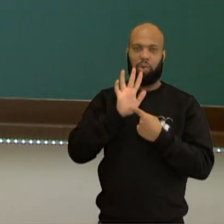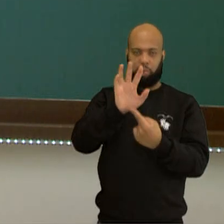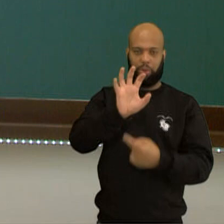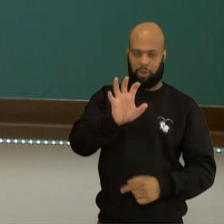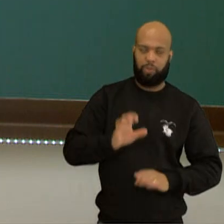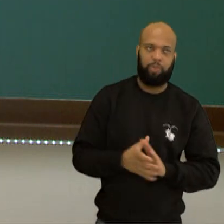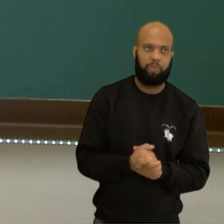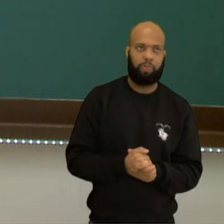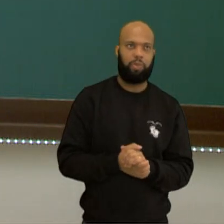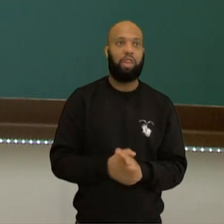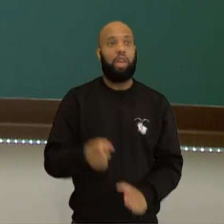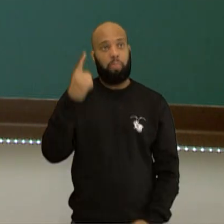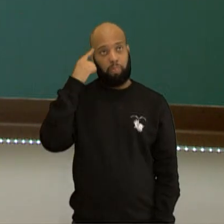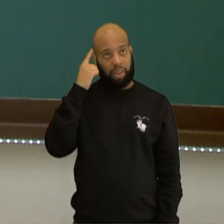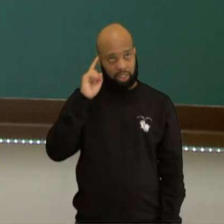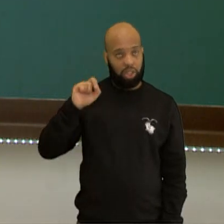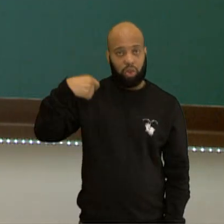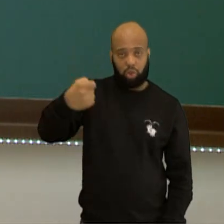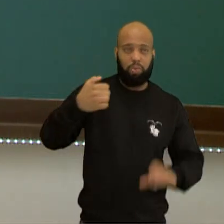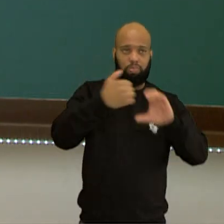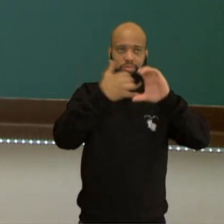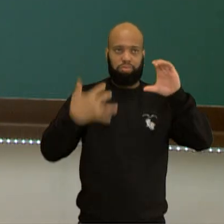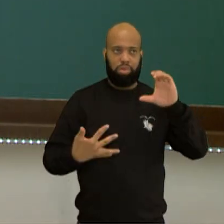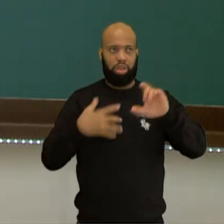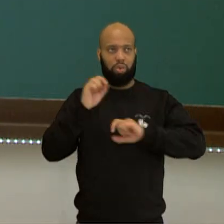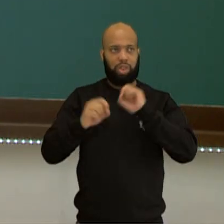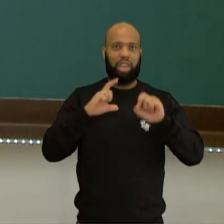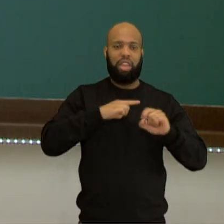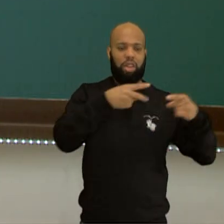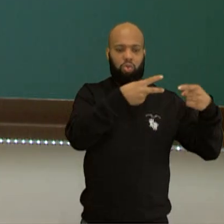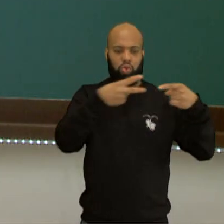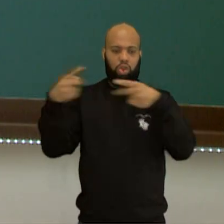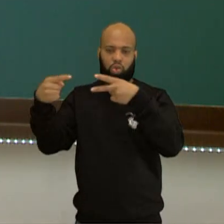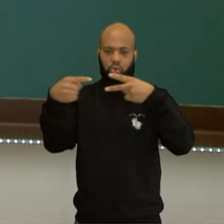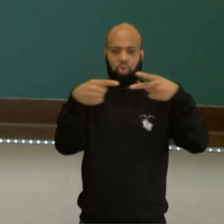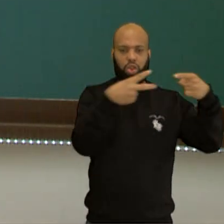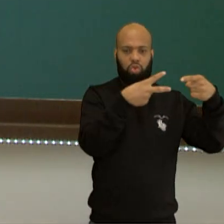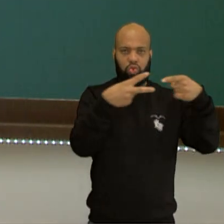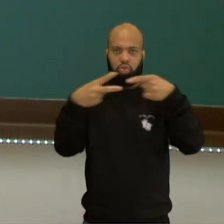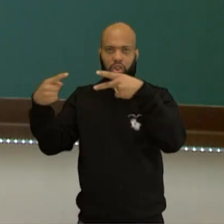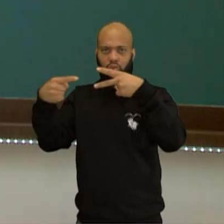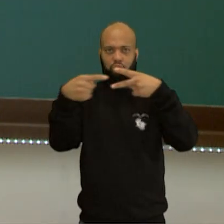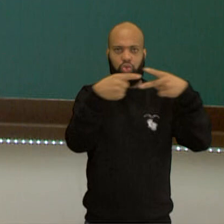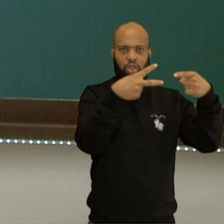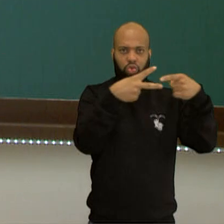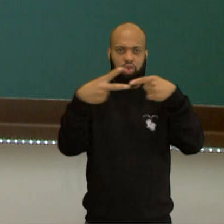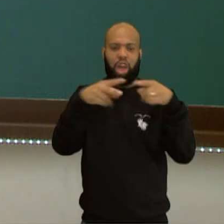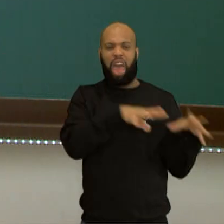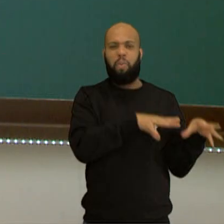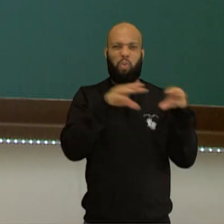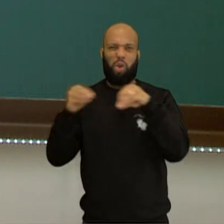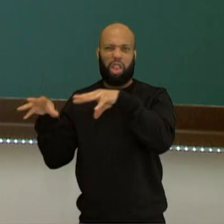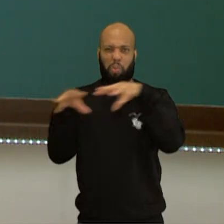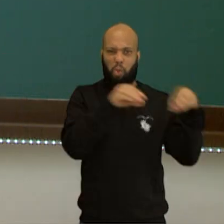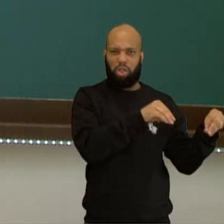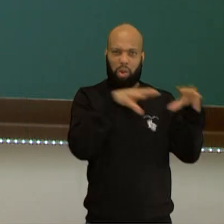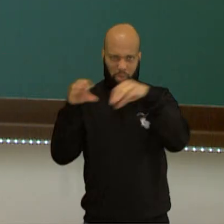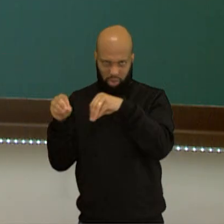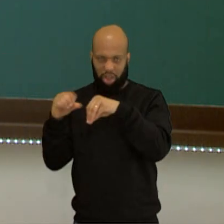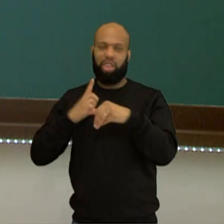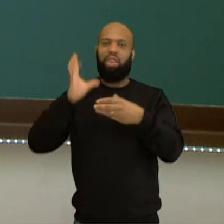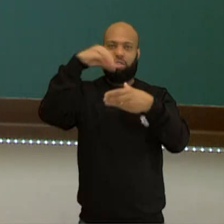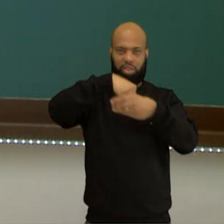para nós. Pensando nessas características de fluxos migratórios internos, de movimento de população dentro do